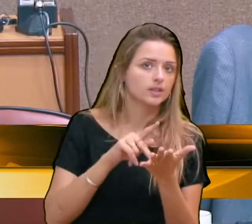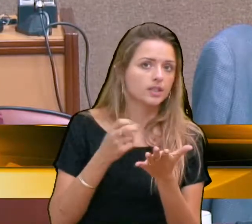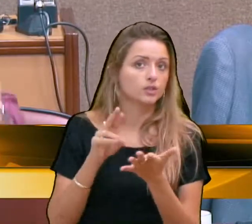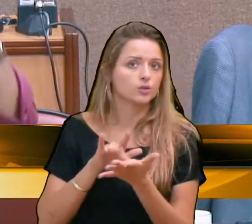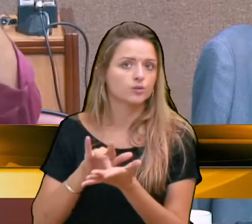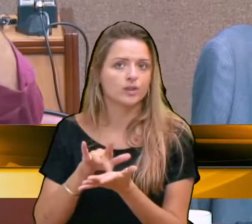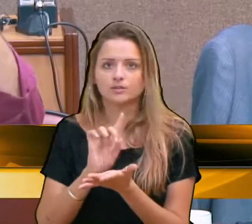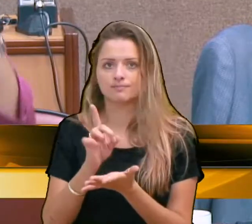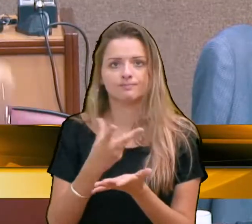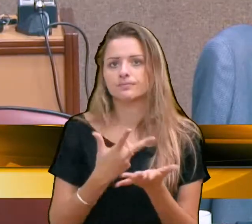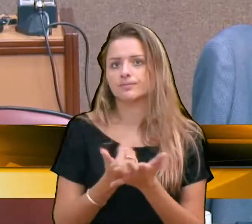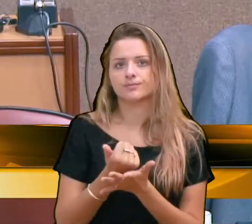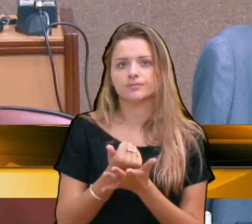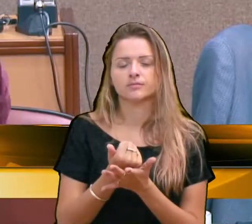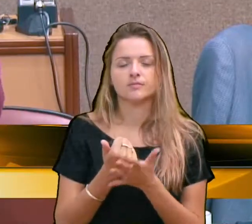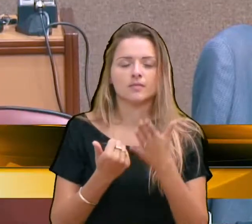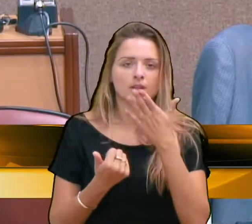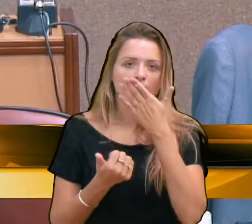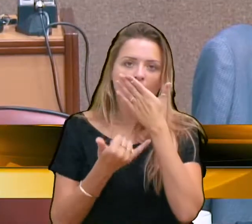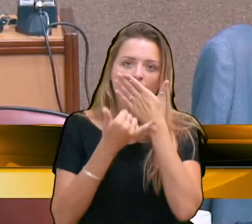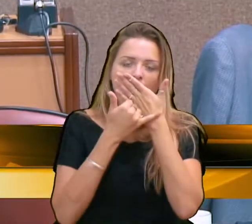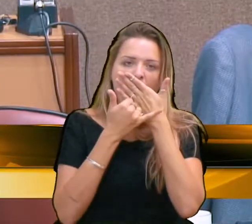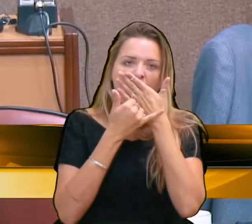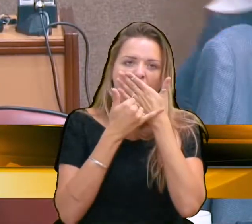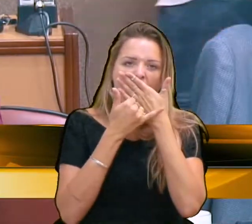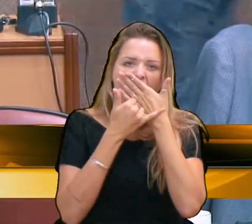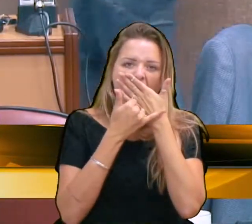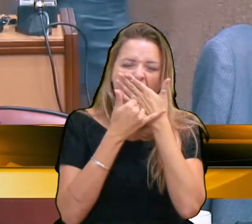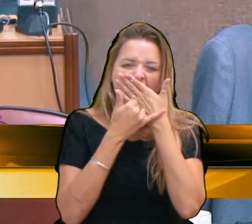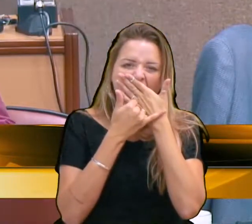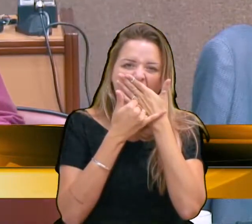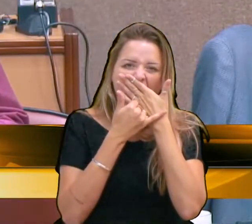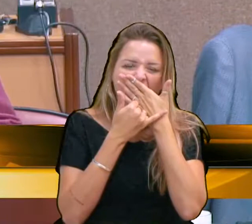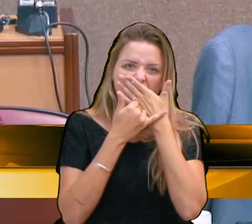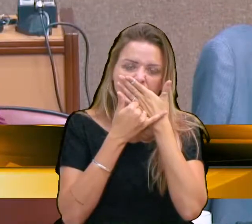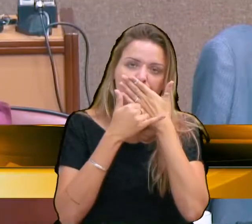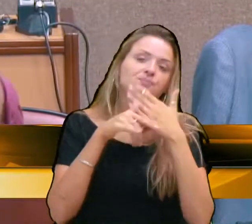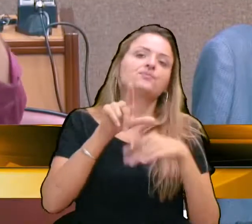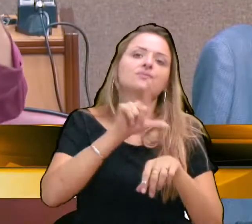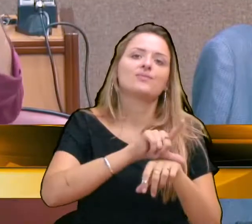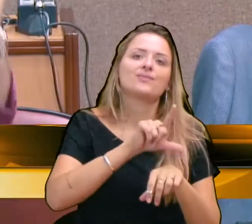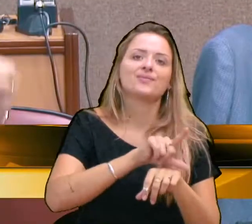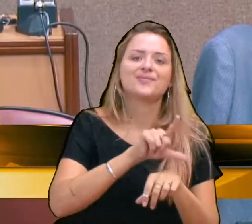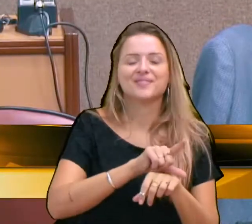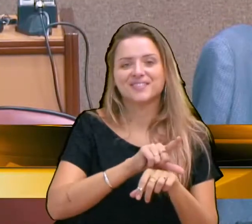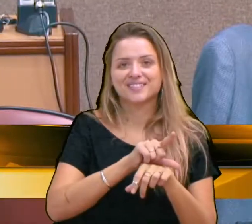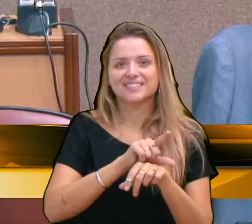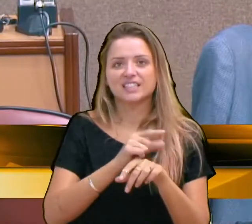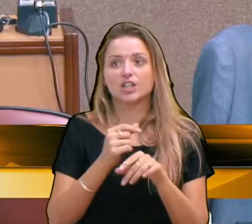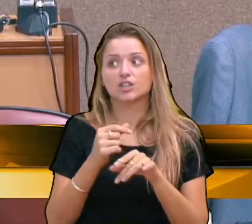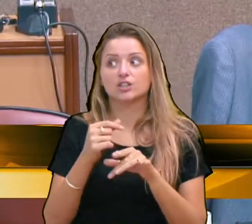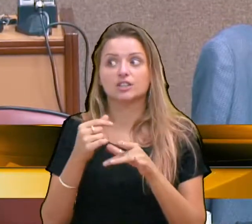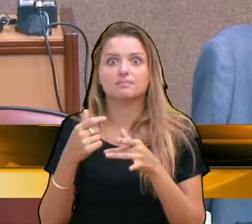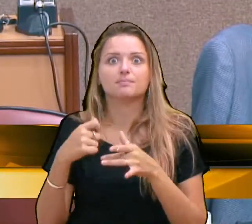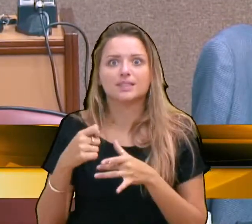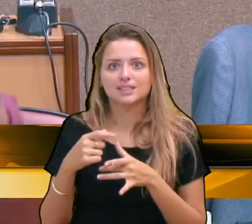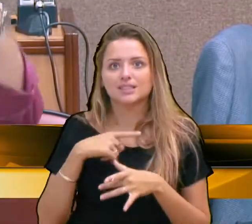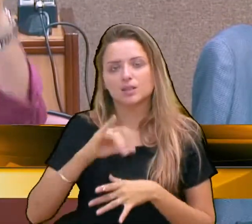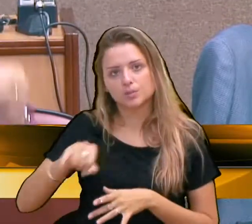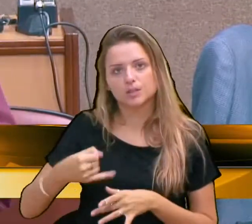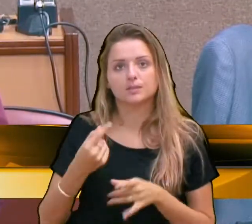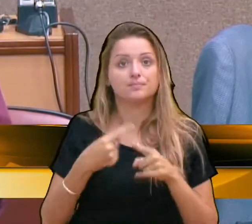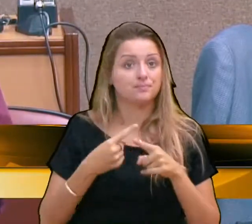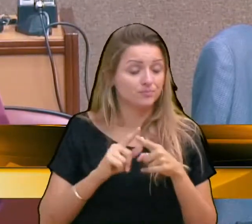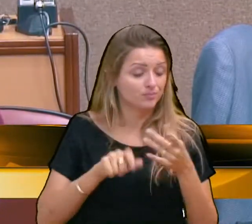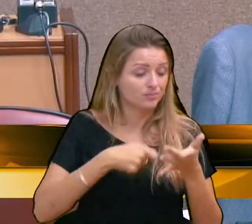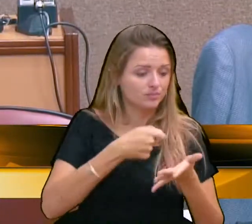que o nosso comércio, as nossas lojas, os nossos comerciantes sejam privilegiados, tendo em vista que pagam uma